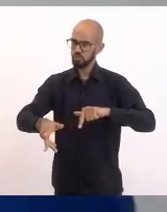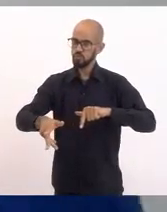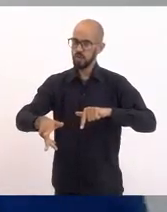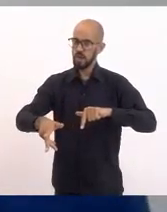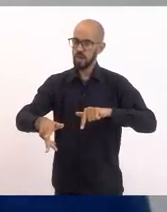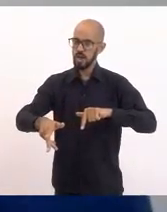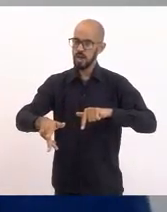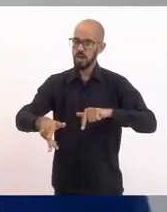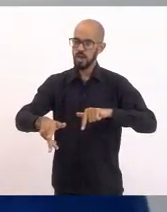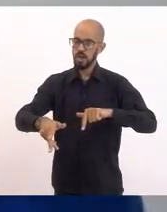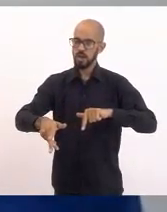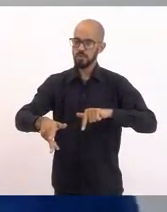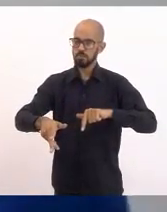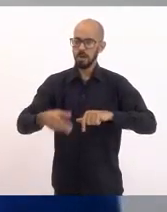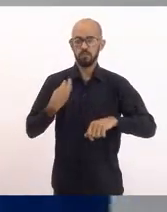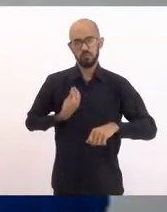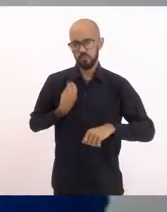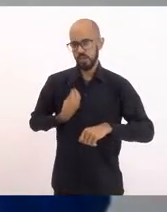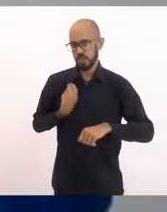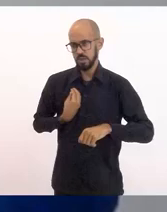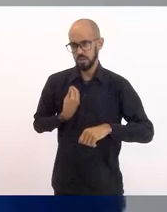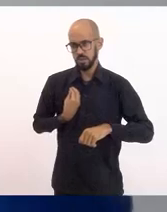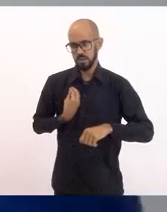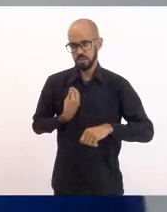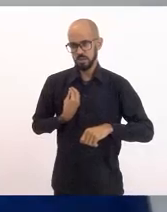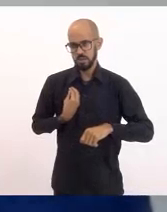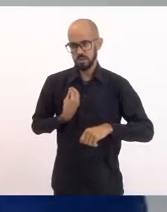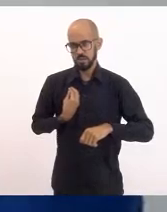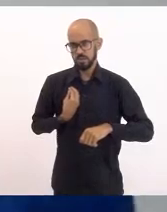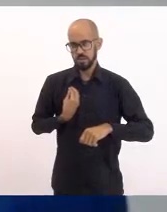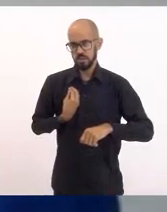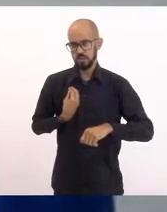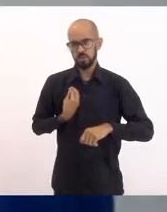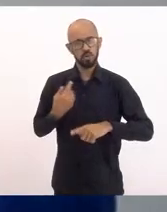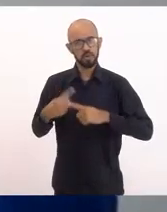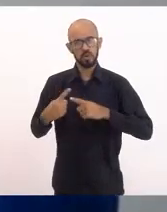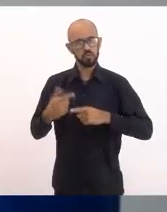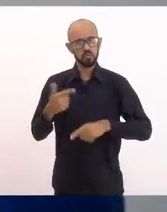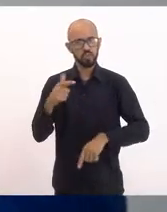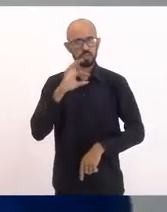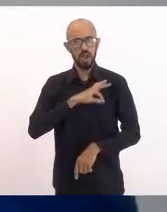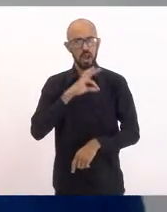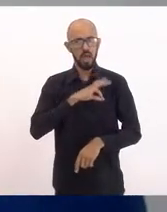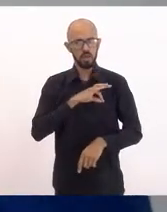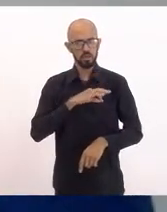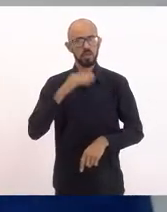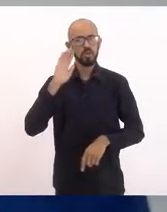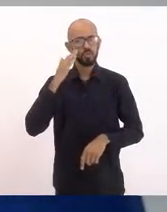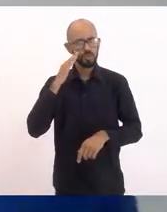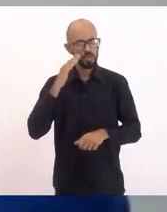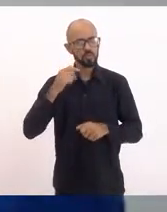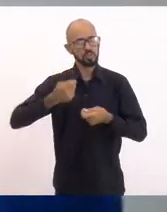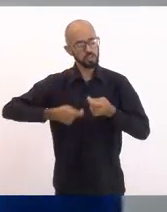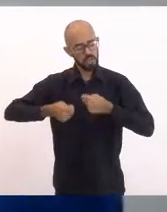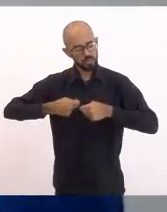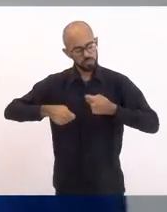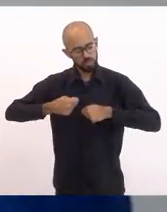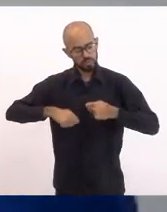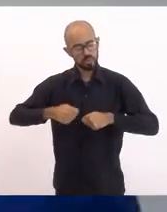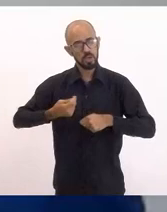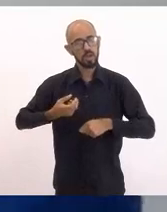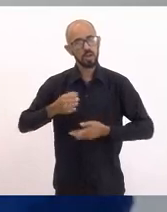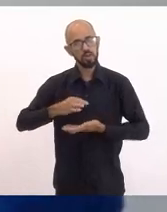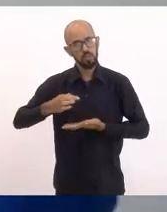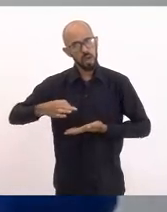dessa empolgação. Então a gente tem que manter os pés no chão. Eu entendo que a gente está reequilibrando as finanças, o Estado está